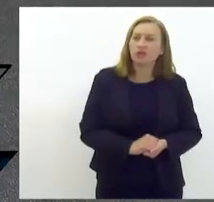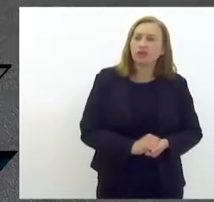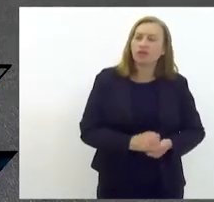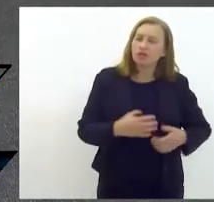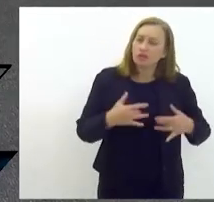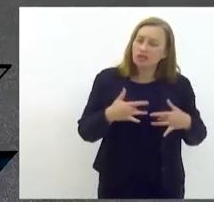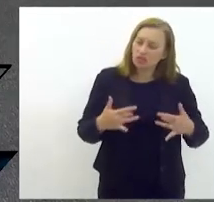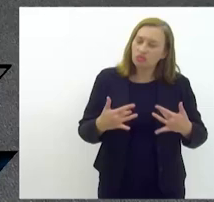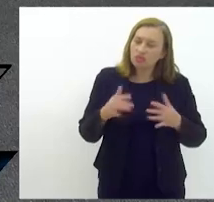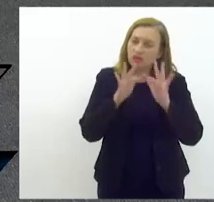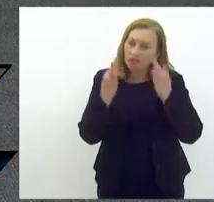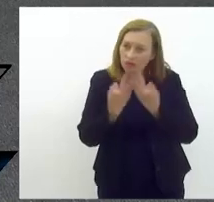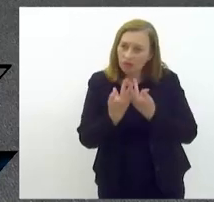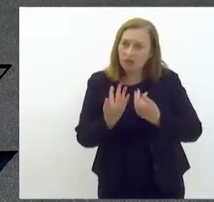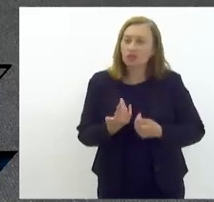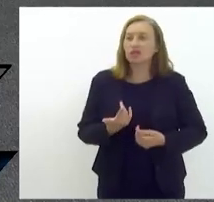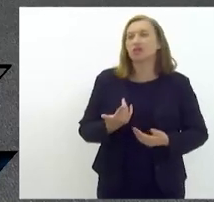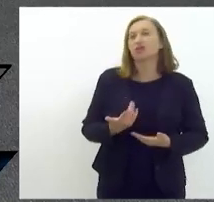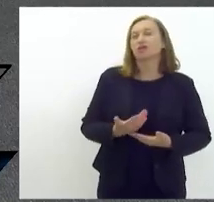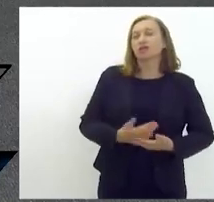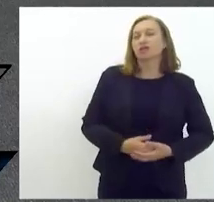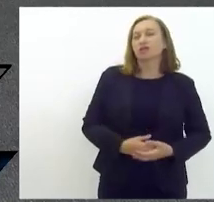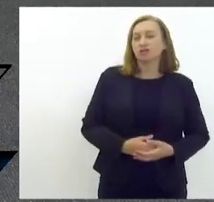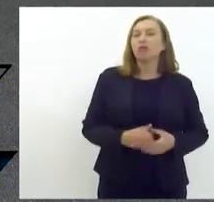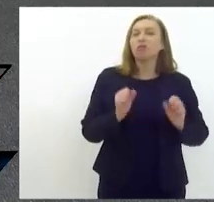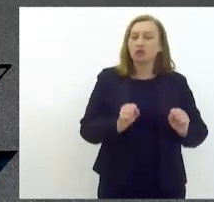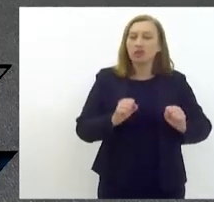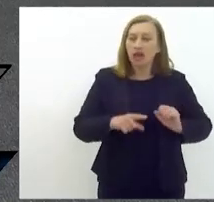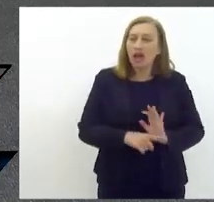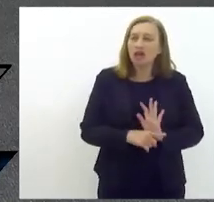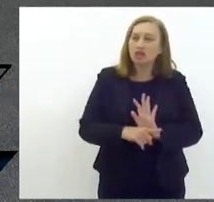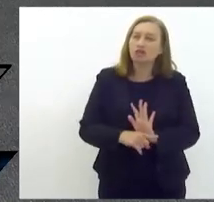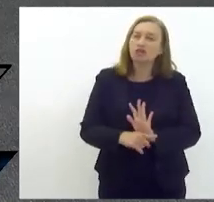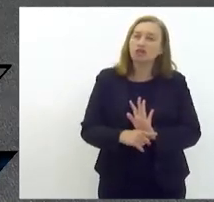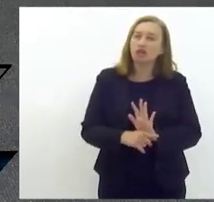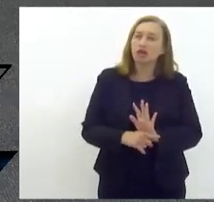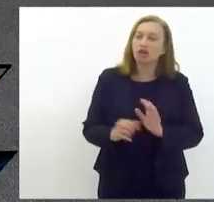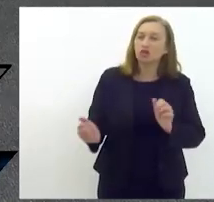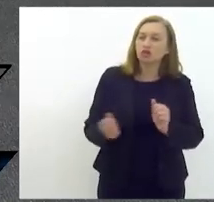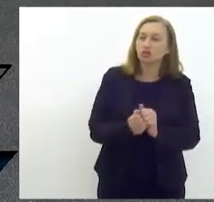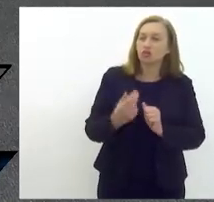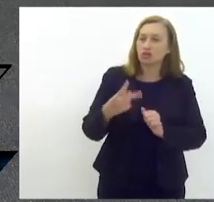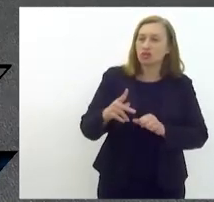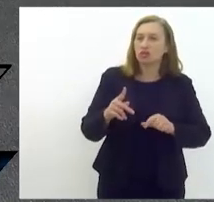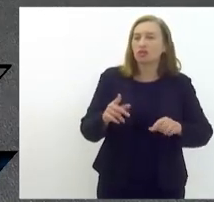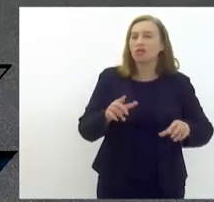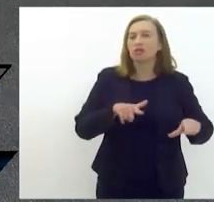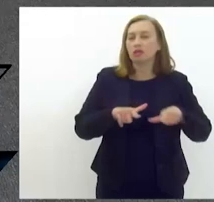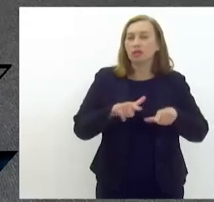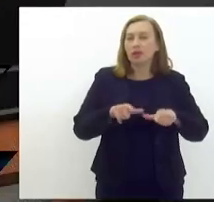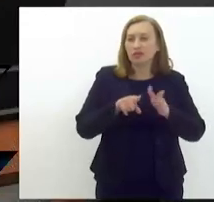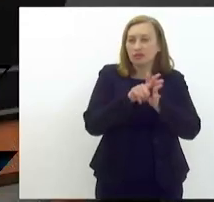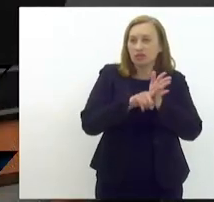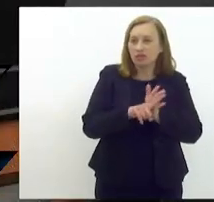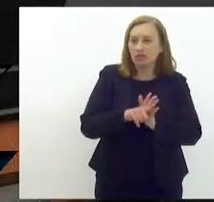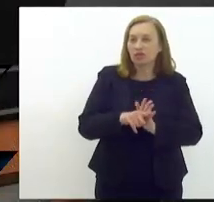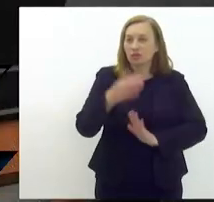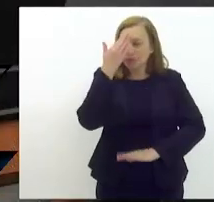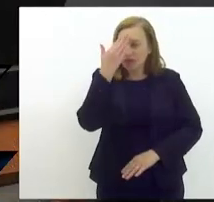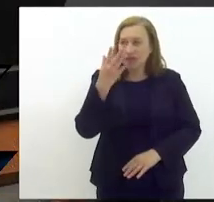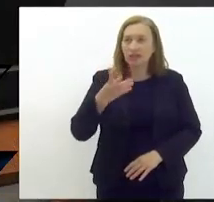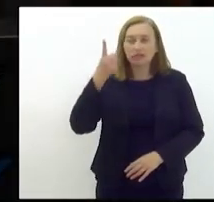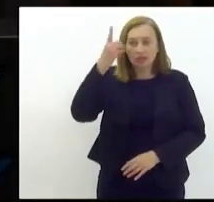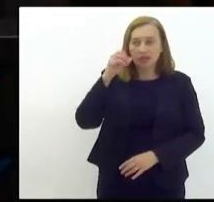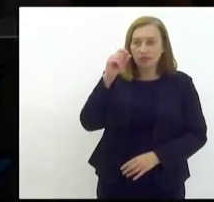aqui meus sentimentos à família né estão as ordens de Deputados para poder também agir junto com o nosso mandato essas investigações aí muito obrigado obrigado